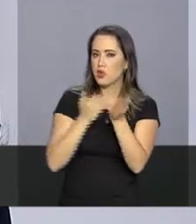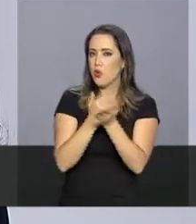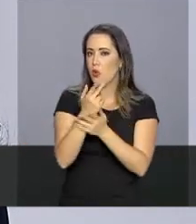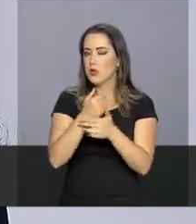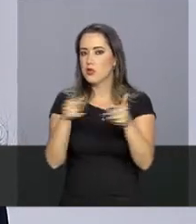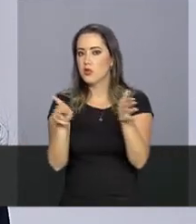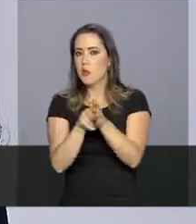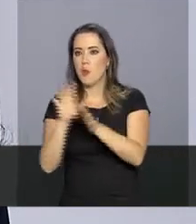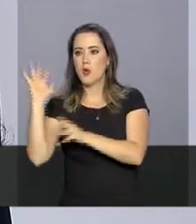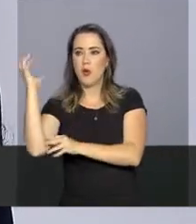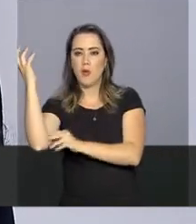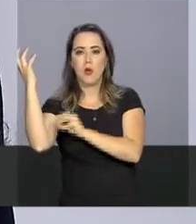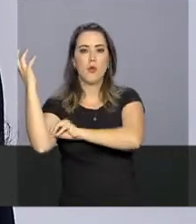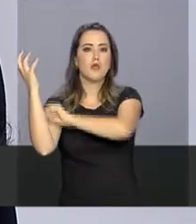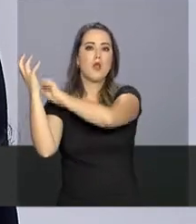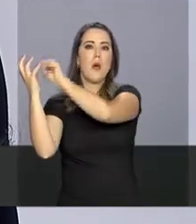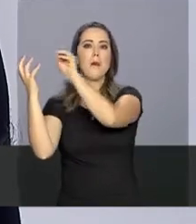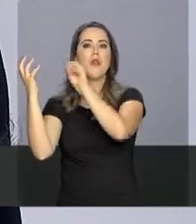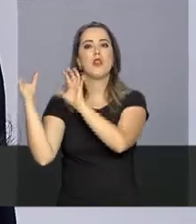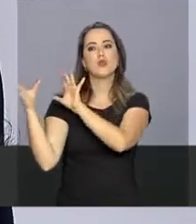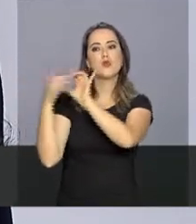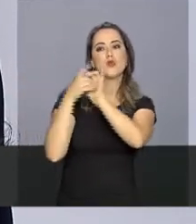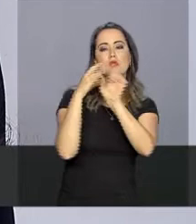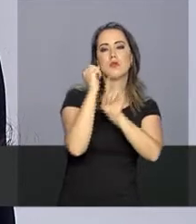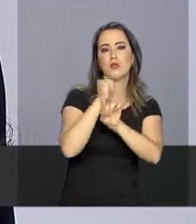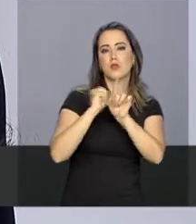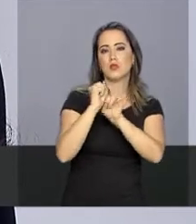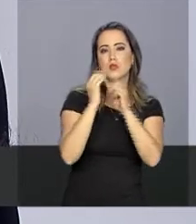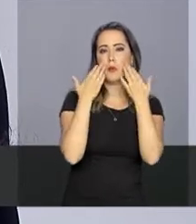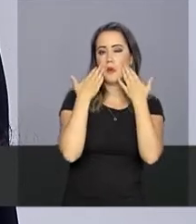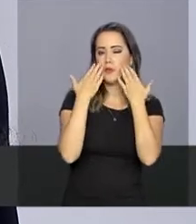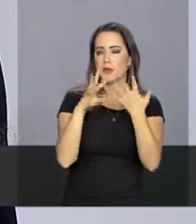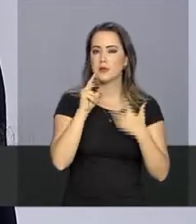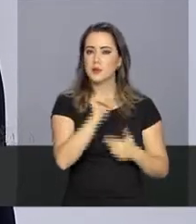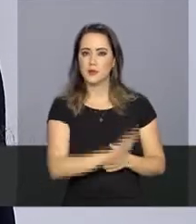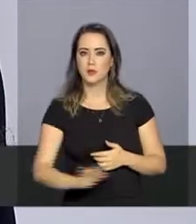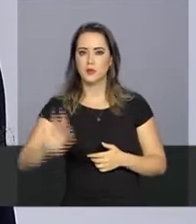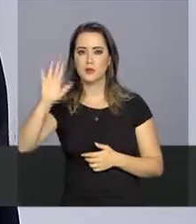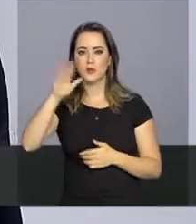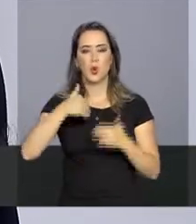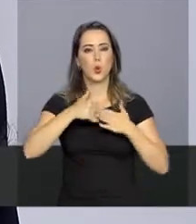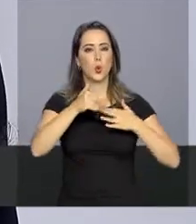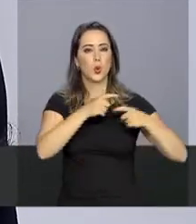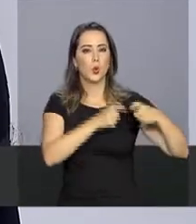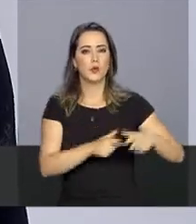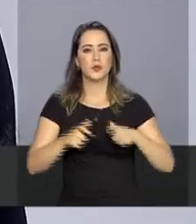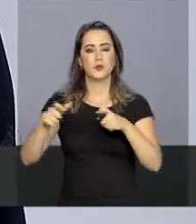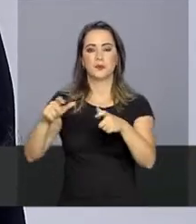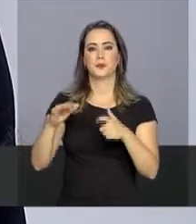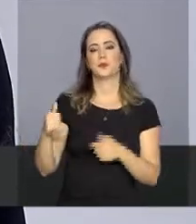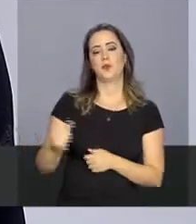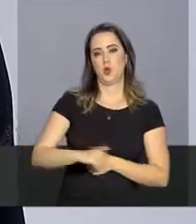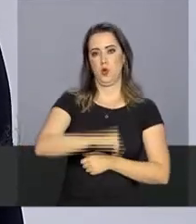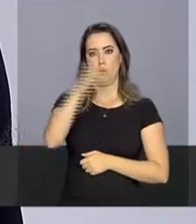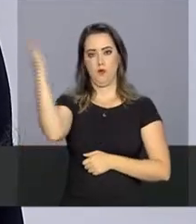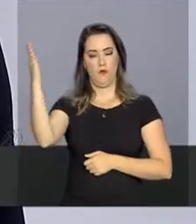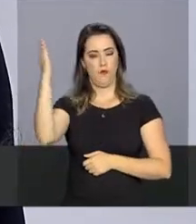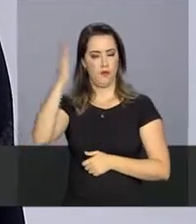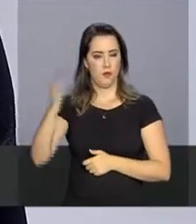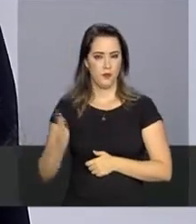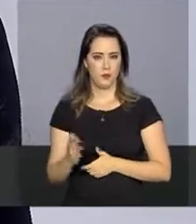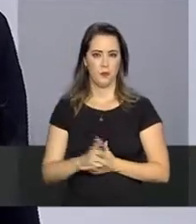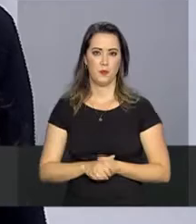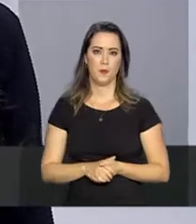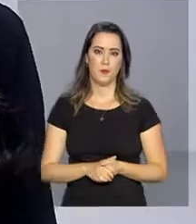com conteúdo socioambiental para serem exibidos em todo o território nacional e também em algumas localidades